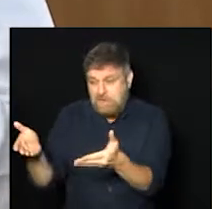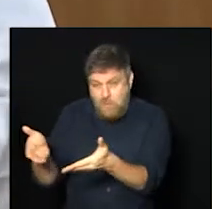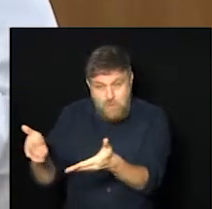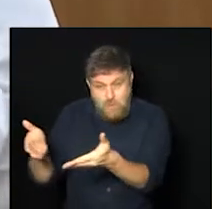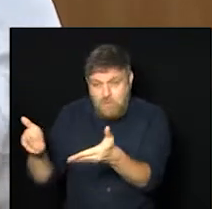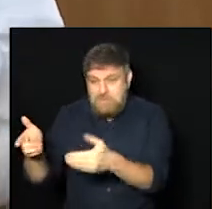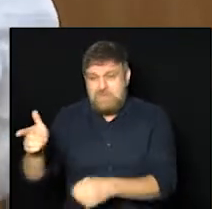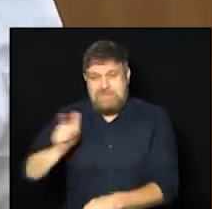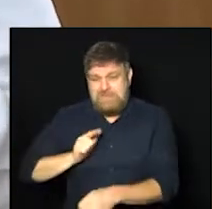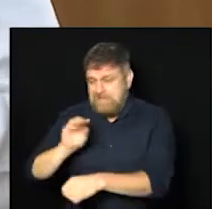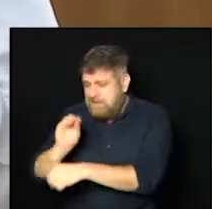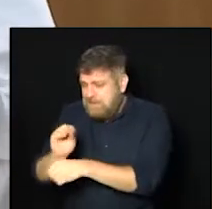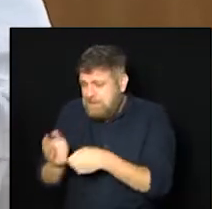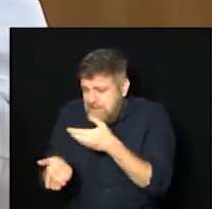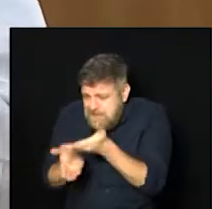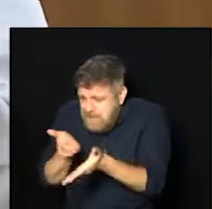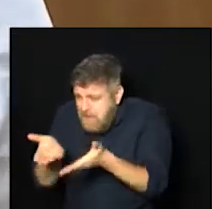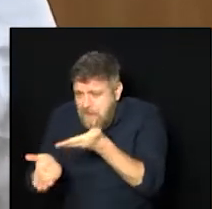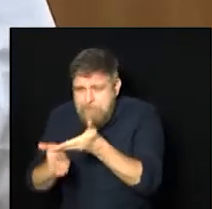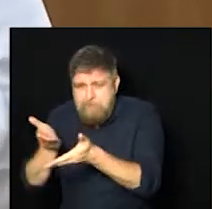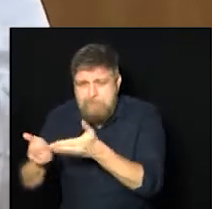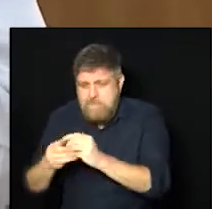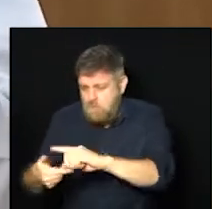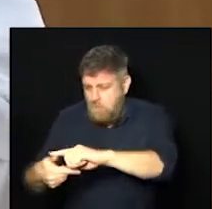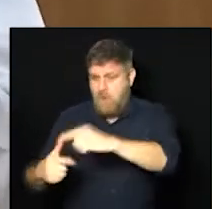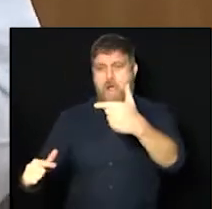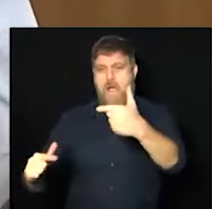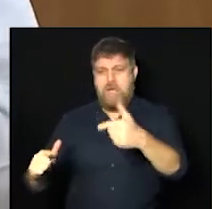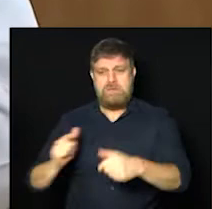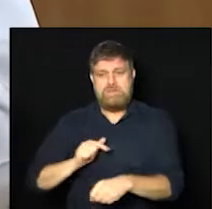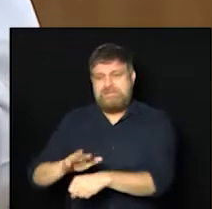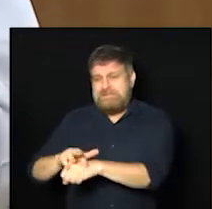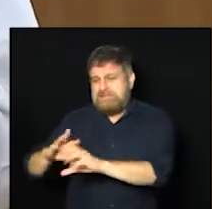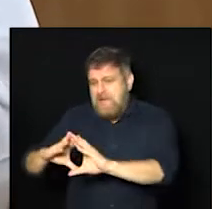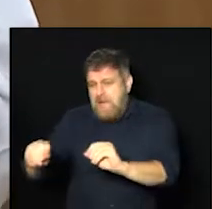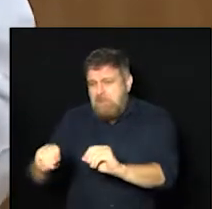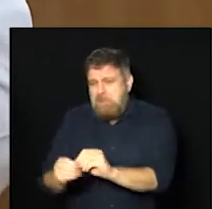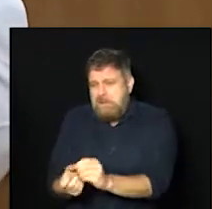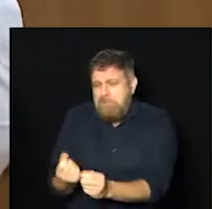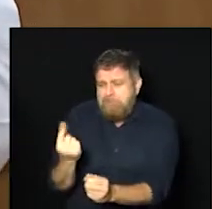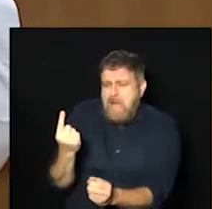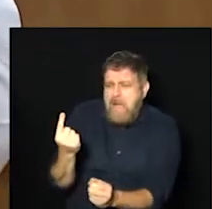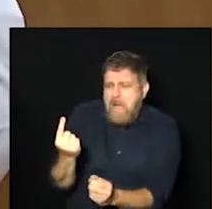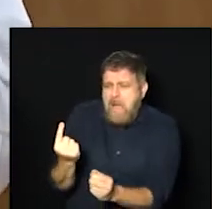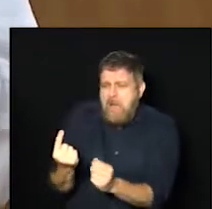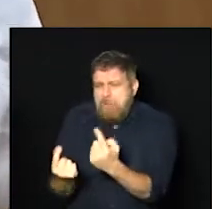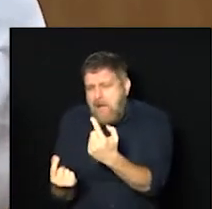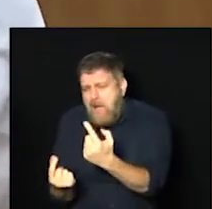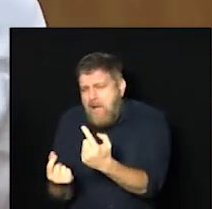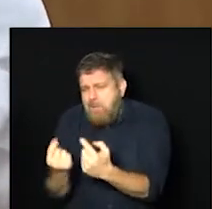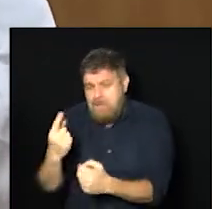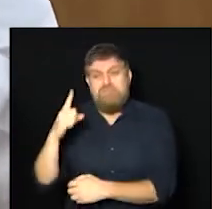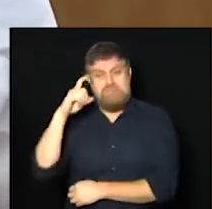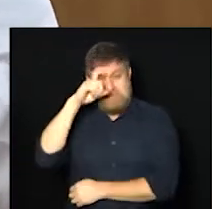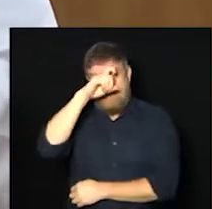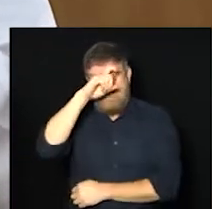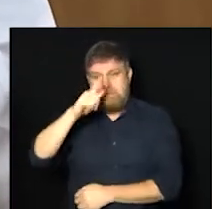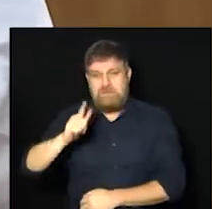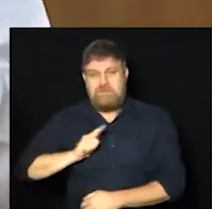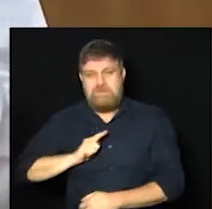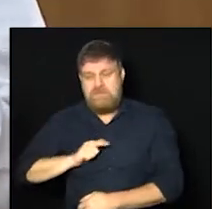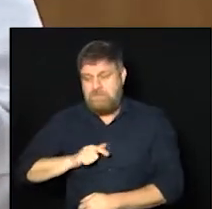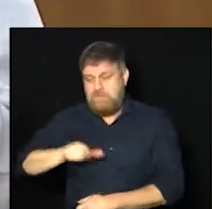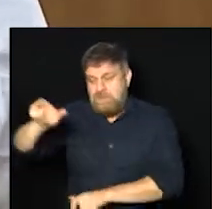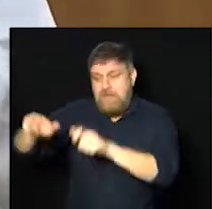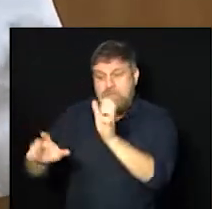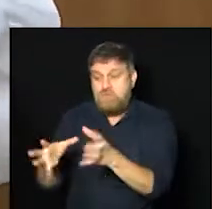com todo o tratamento, com a evolução do tratamento, a cura é bastante difícil. Acomete pessoas depois dos